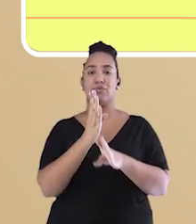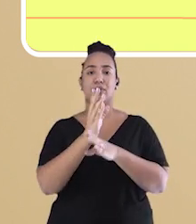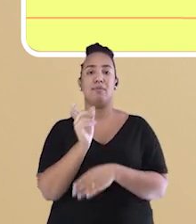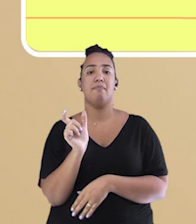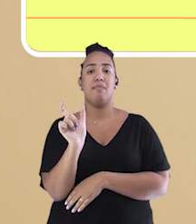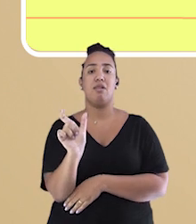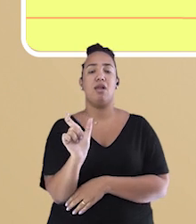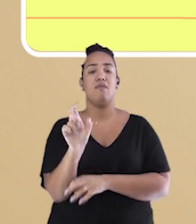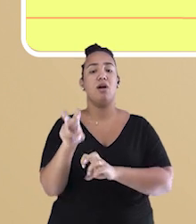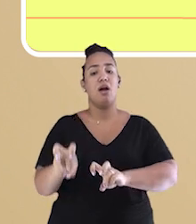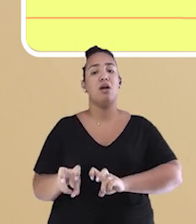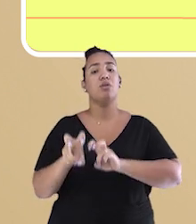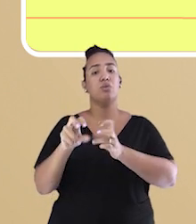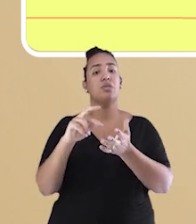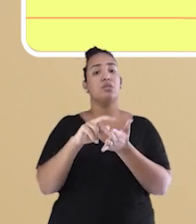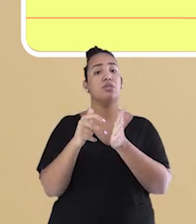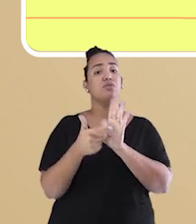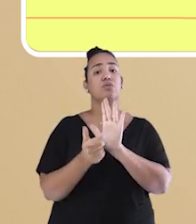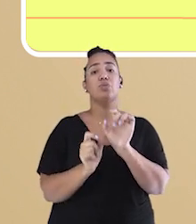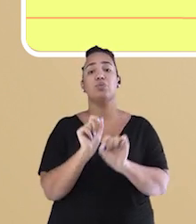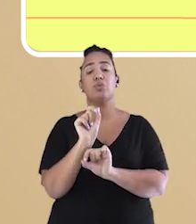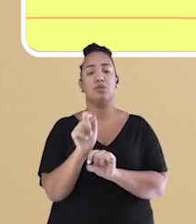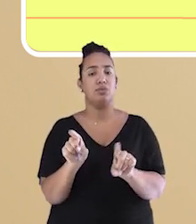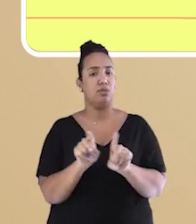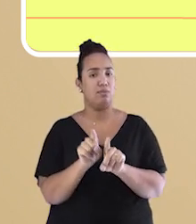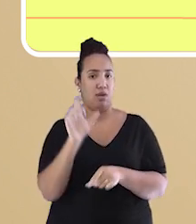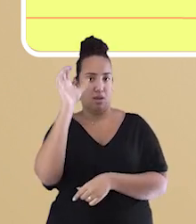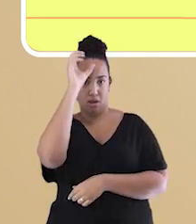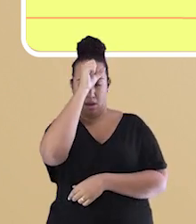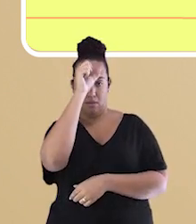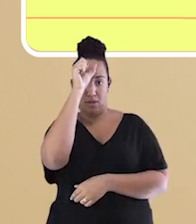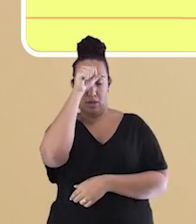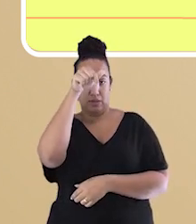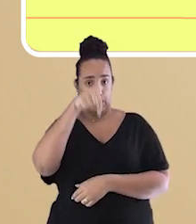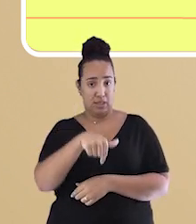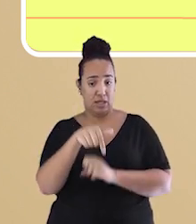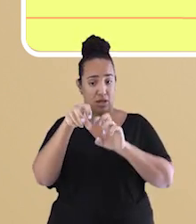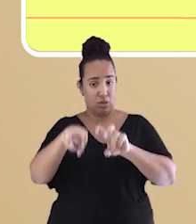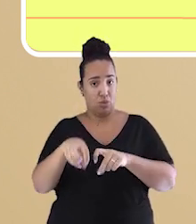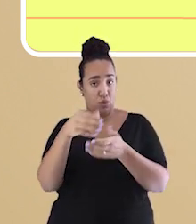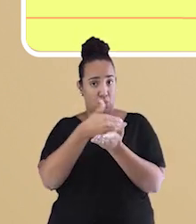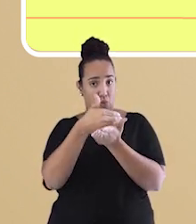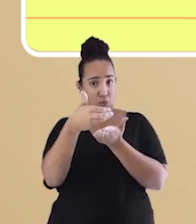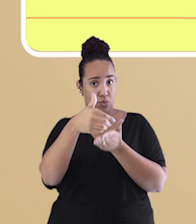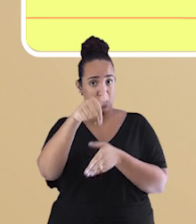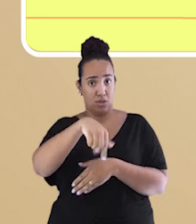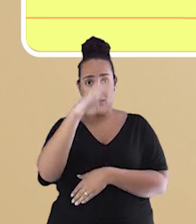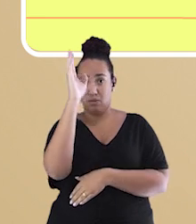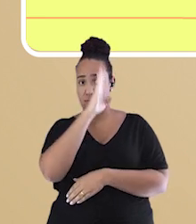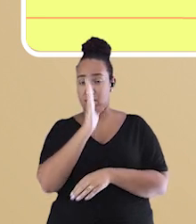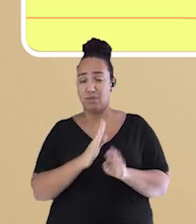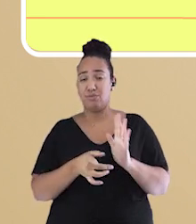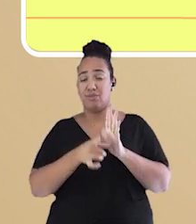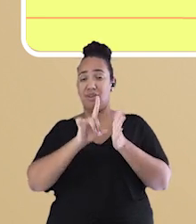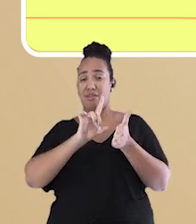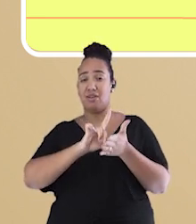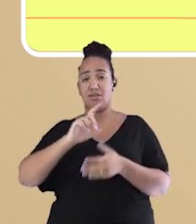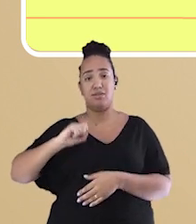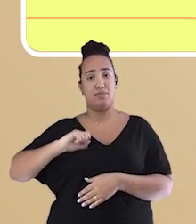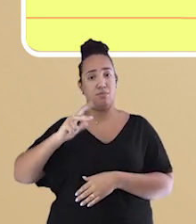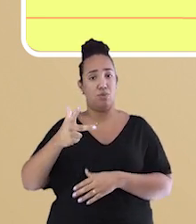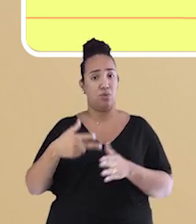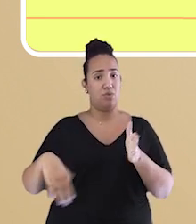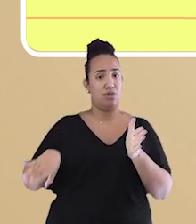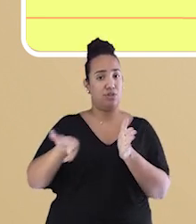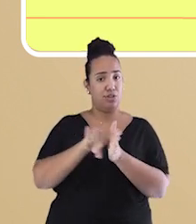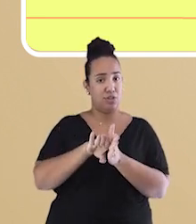dessa palavra e entendemos que essa atividade começou em nosso país antes mesmo dos portugueses